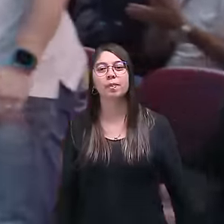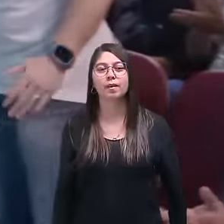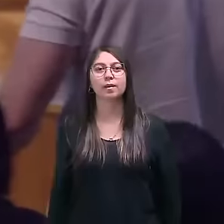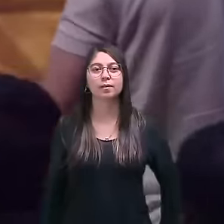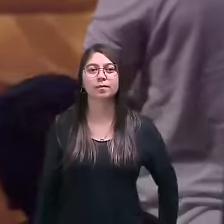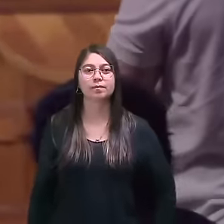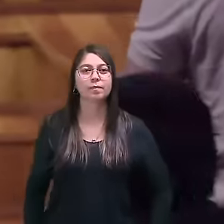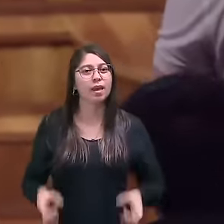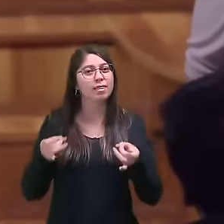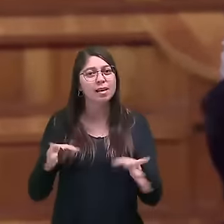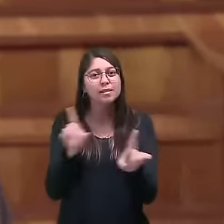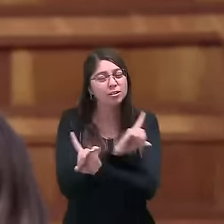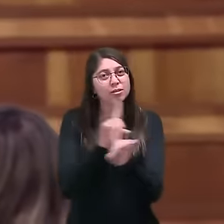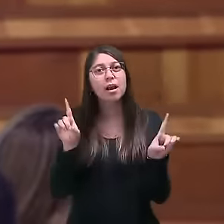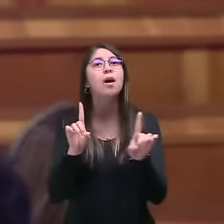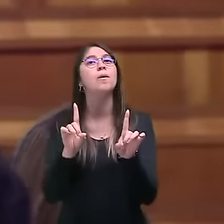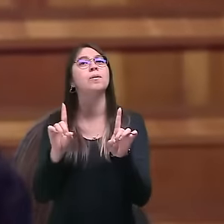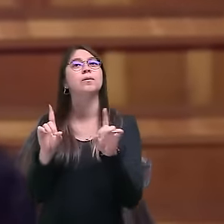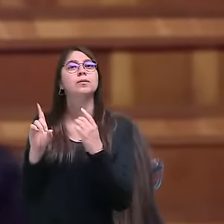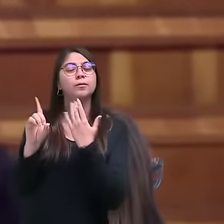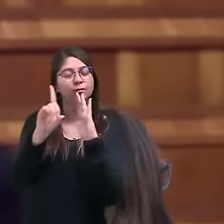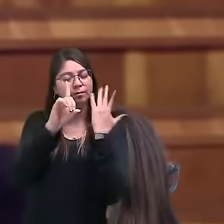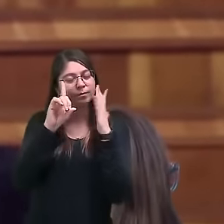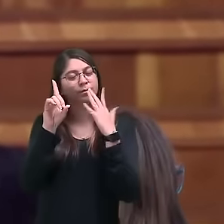No desista.